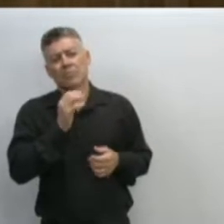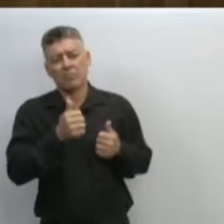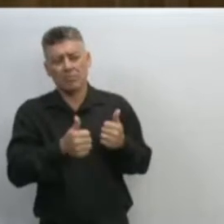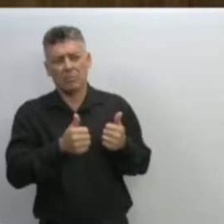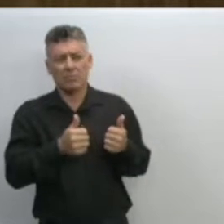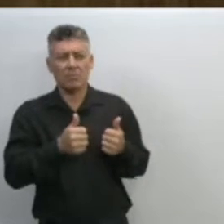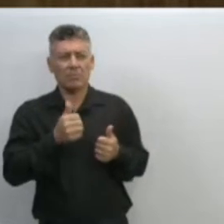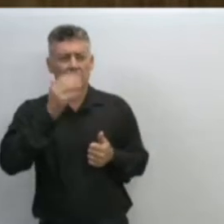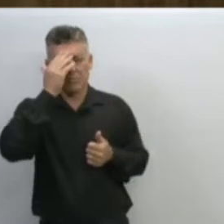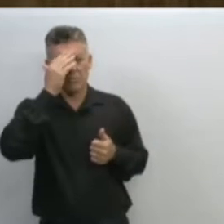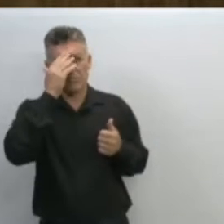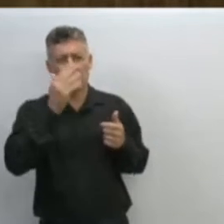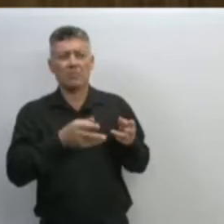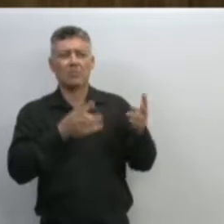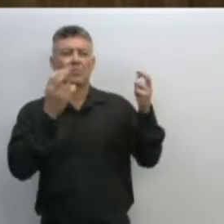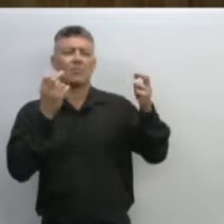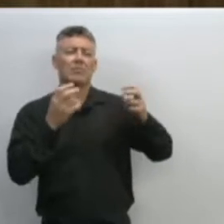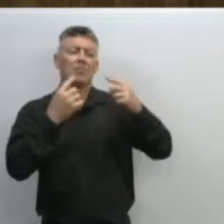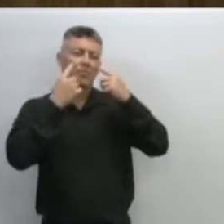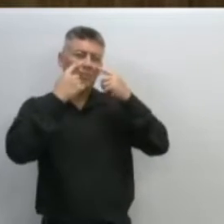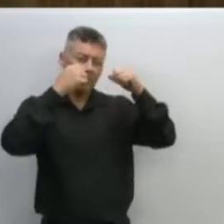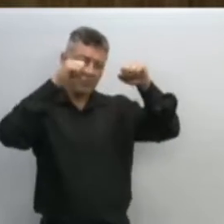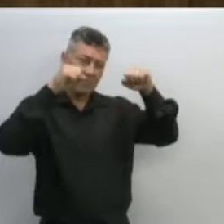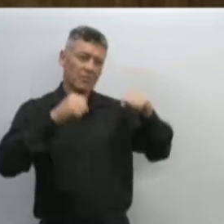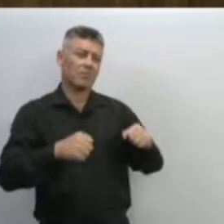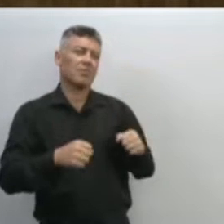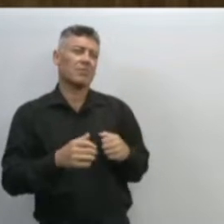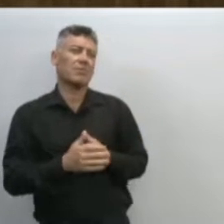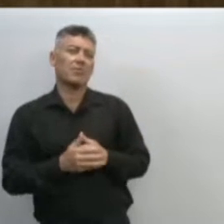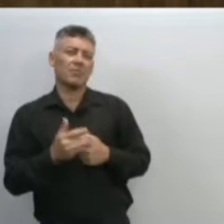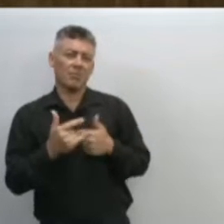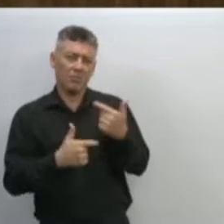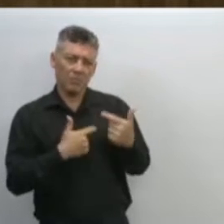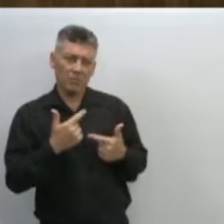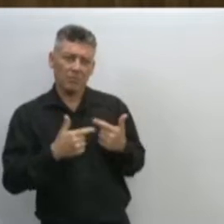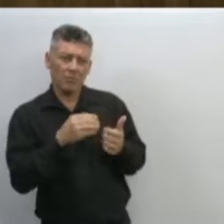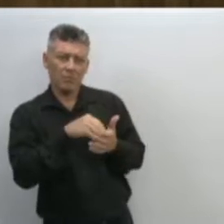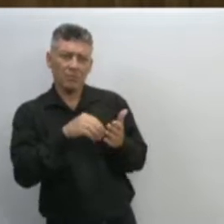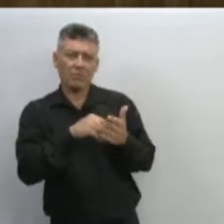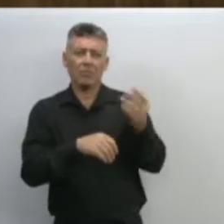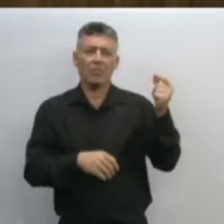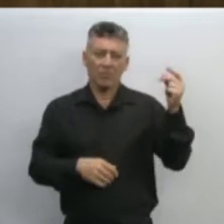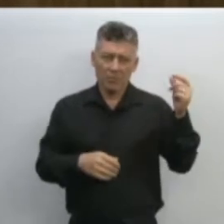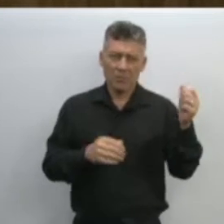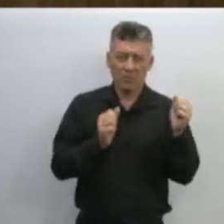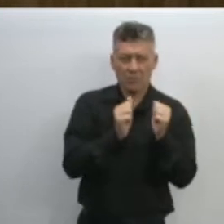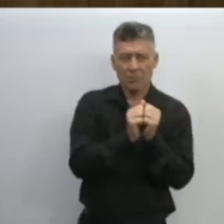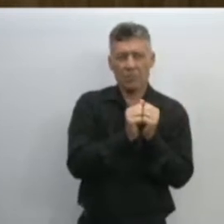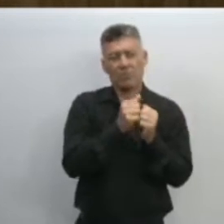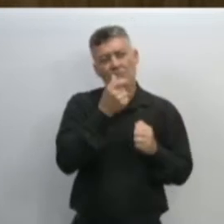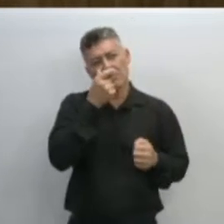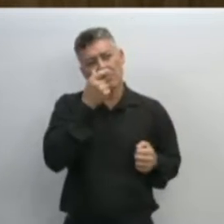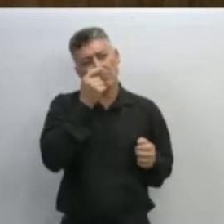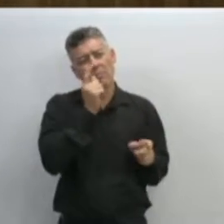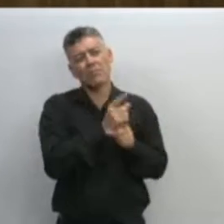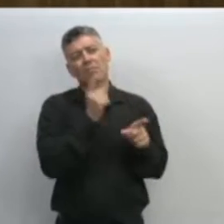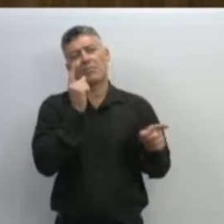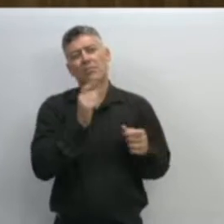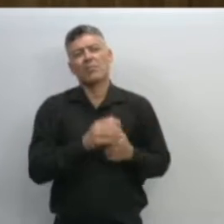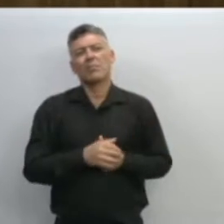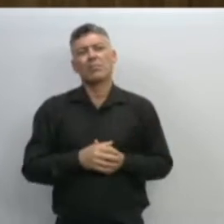Excelência fez, realmente eu sou testemunha disso. Trabalhava com Vossa Excelência na secretaria à época e realmente reconheço o trabalho que Vossa